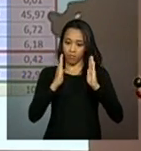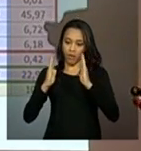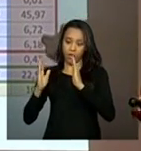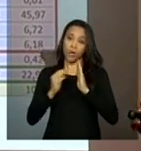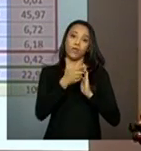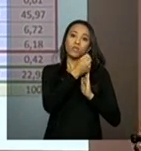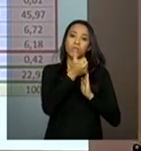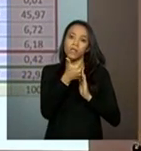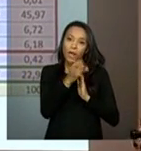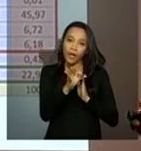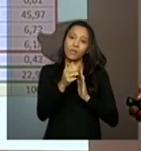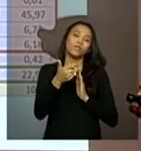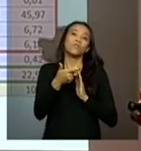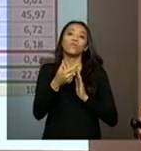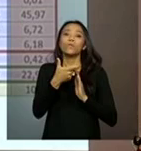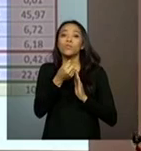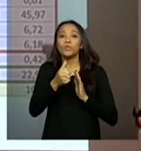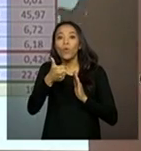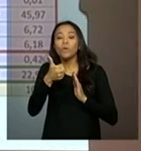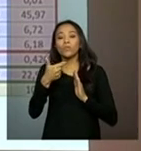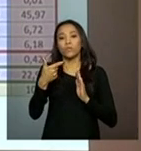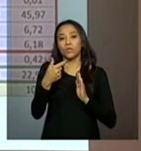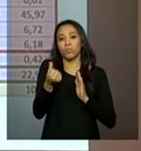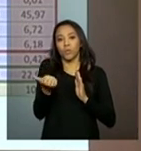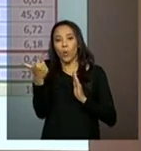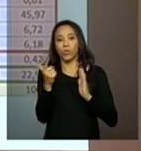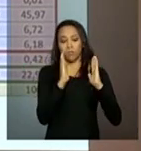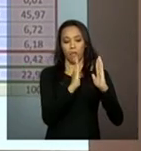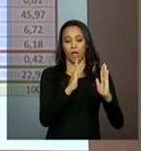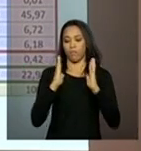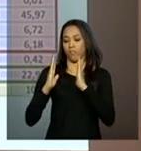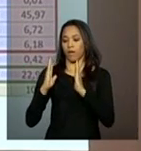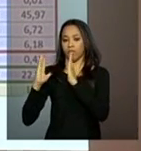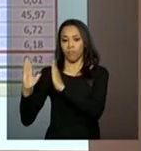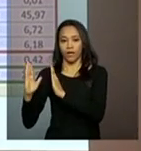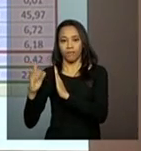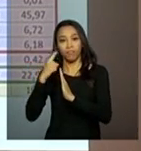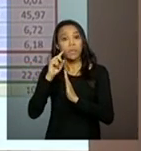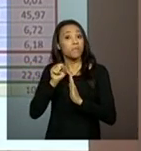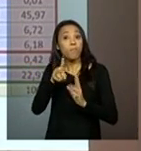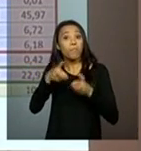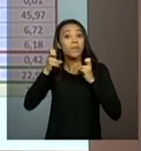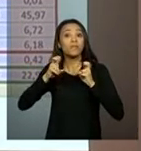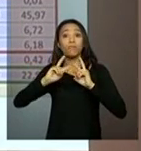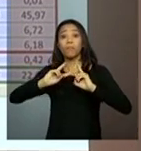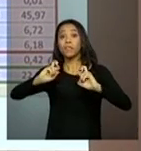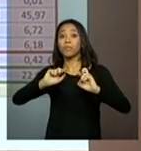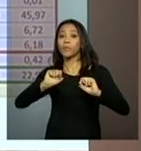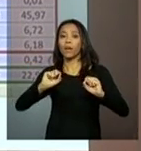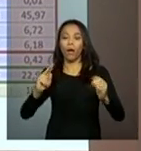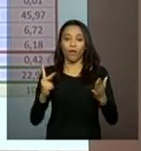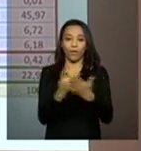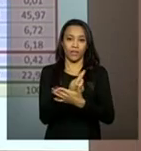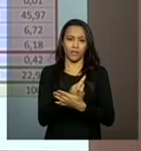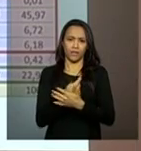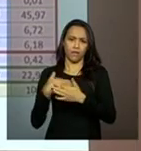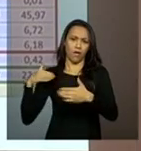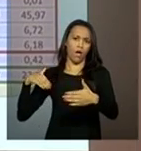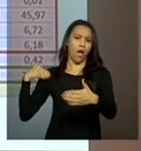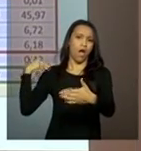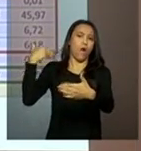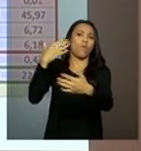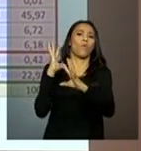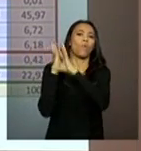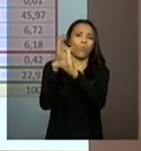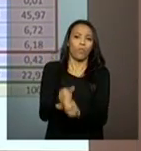2012 nas diferentes categorias, com a mudança percentual observada ao longo desses anos. Com isso, a